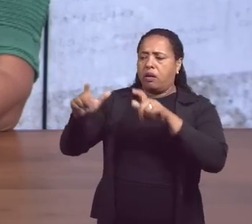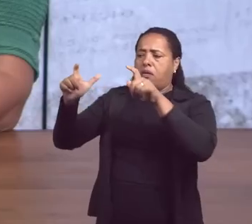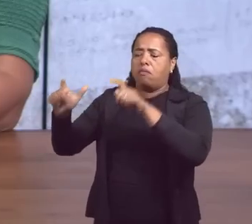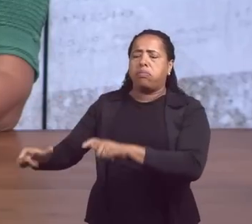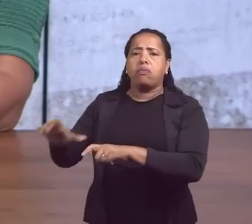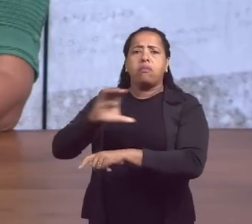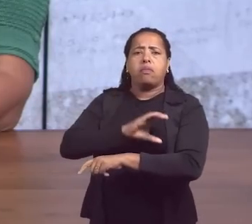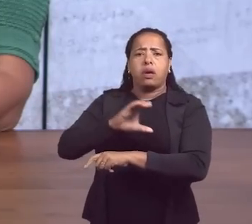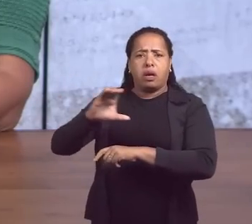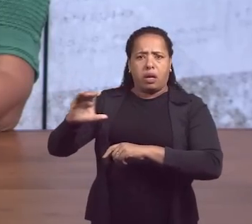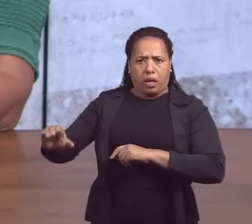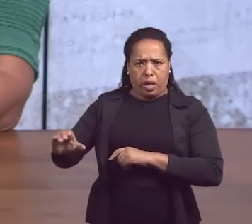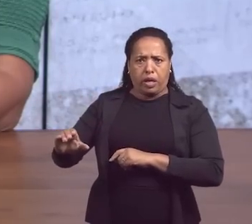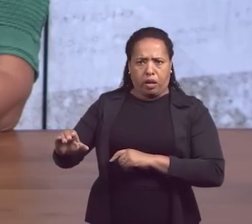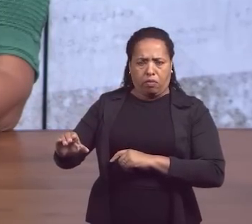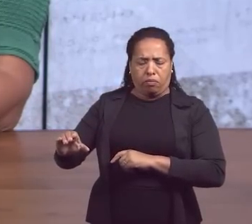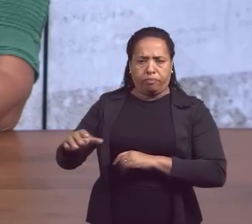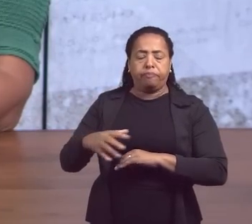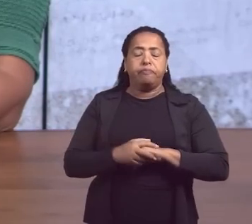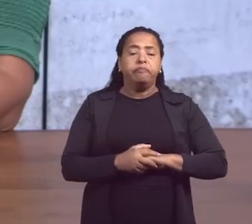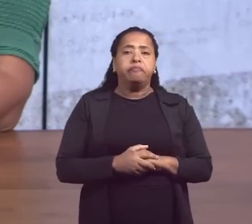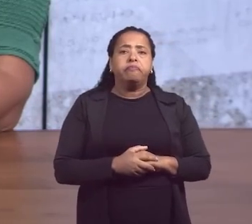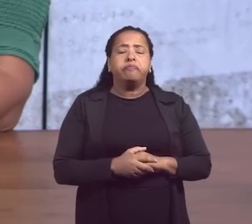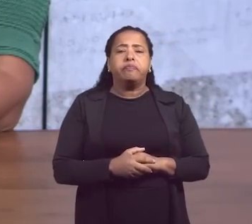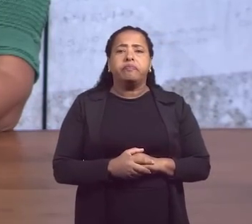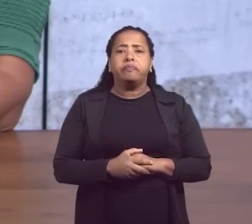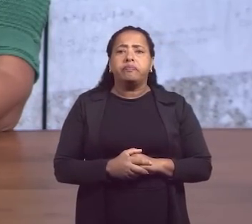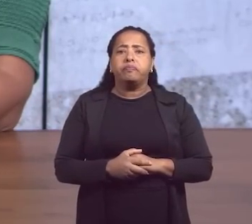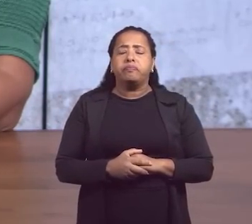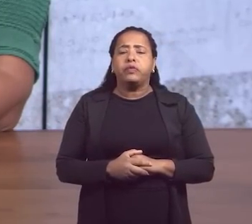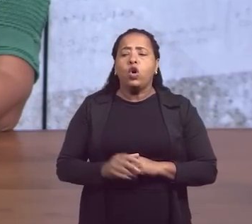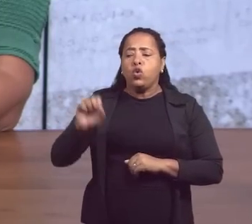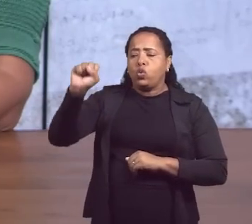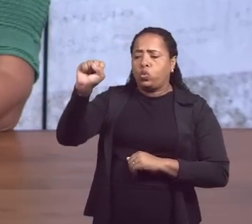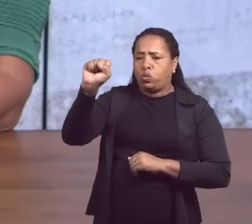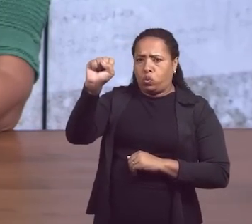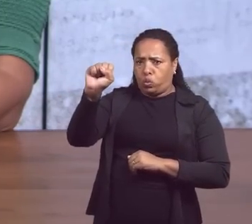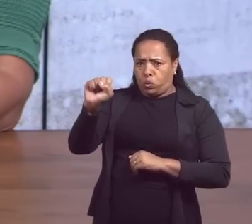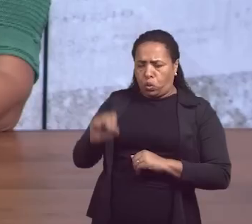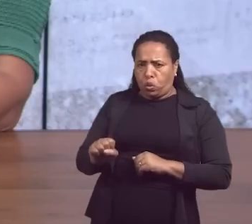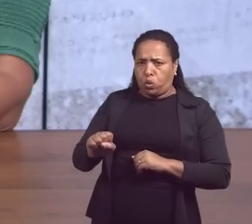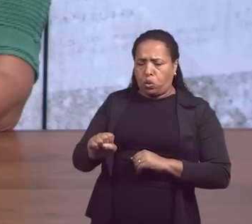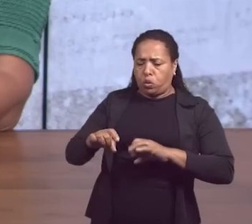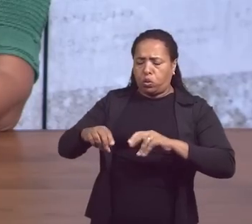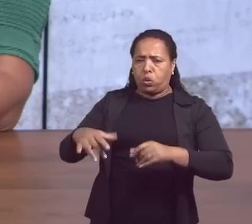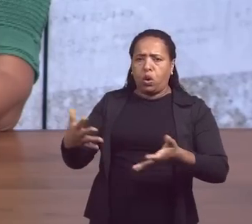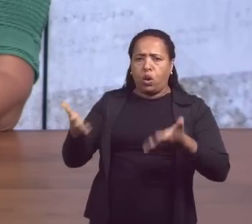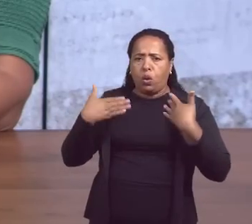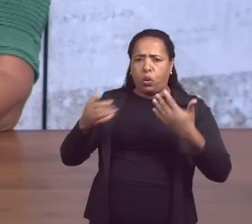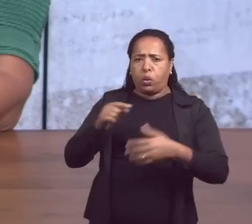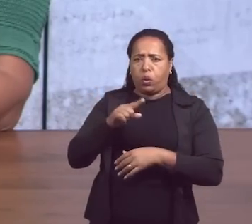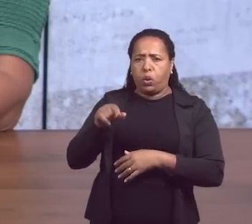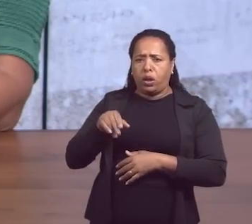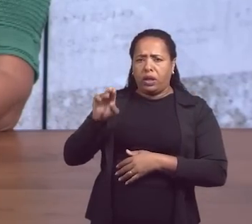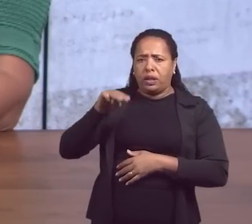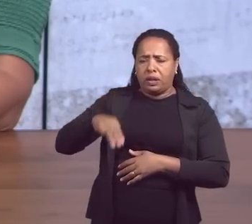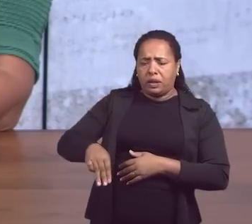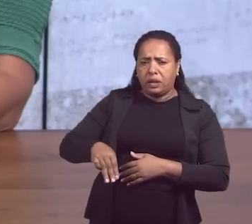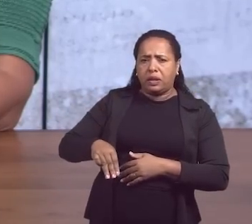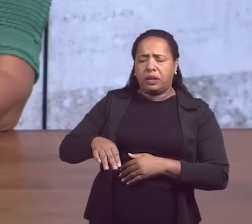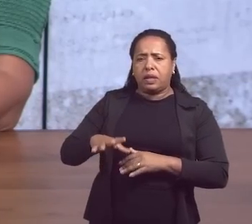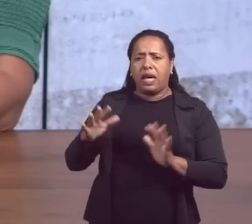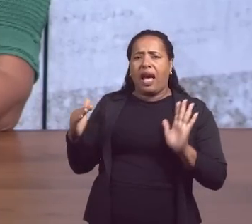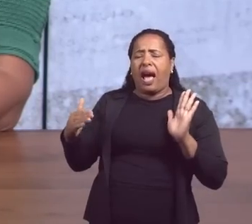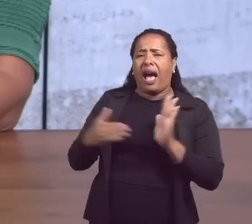Canaã, segundo seus termos. A banda do sul vos será desde o deserto de Zim até aos termos